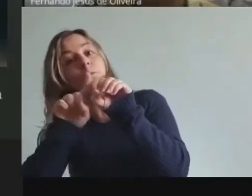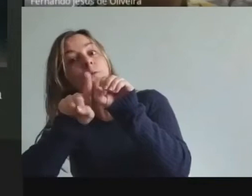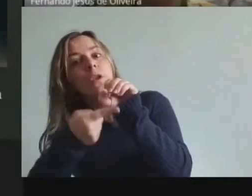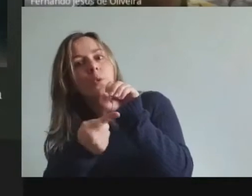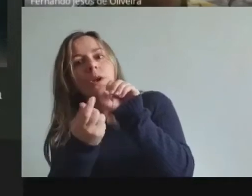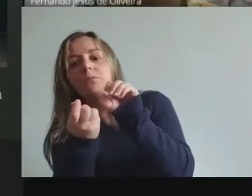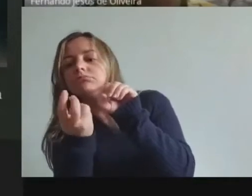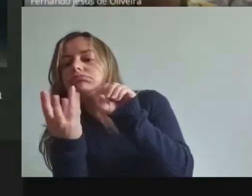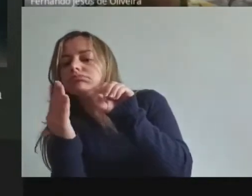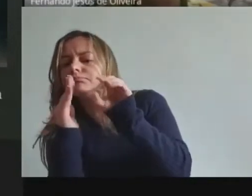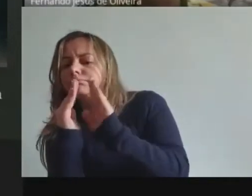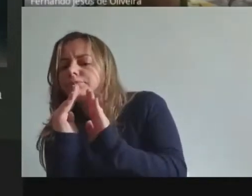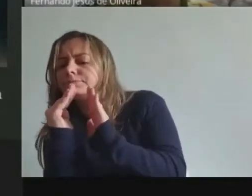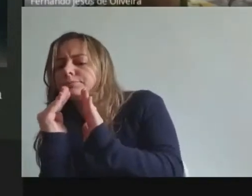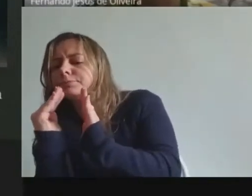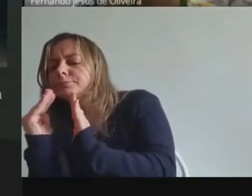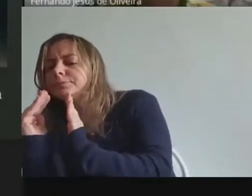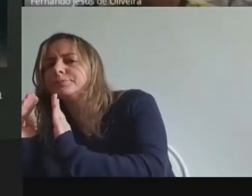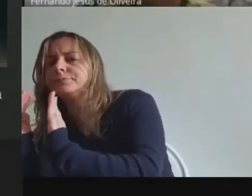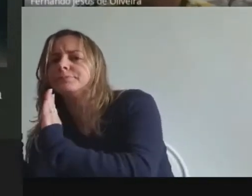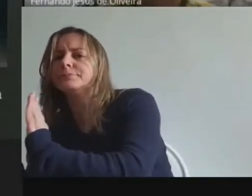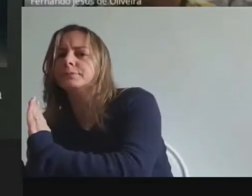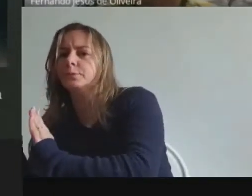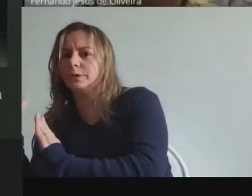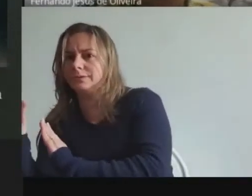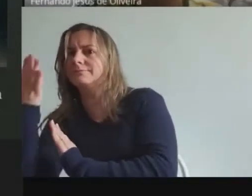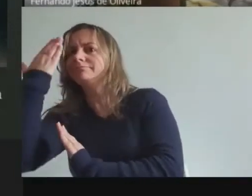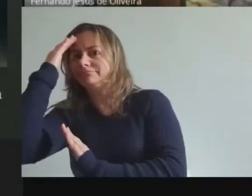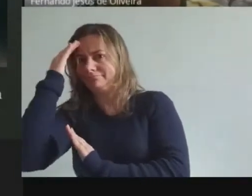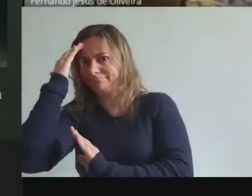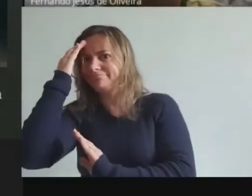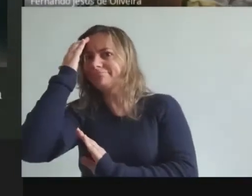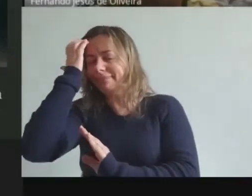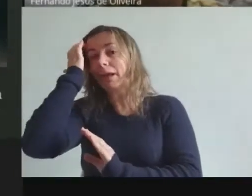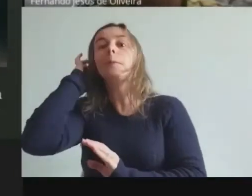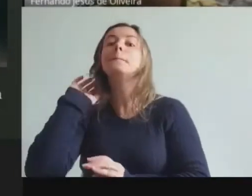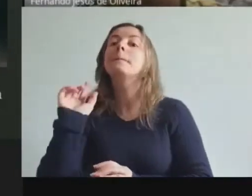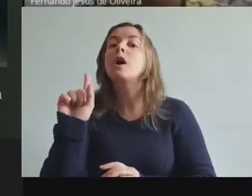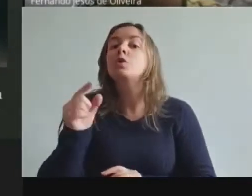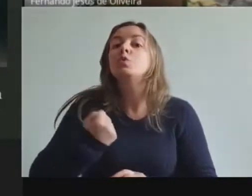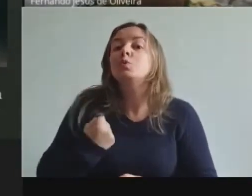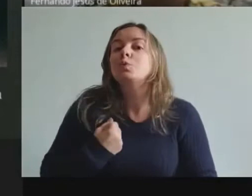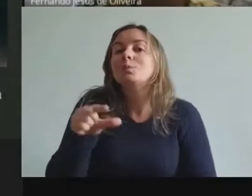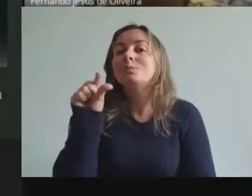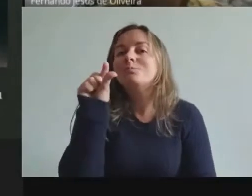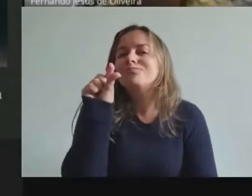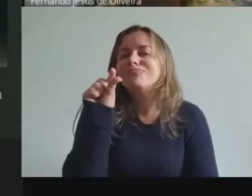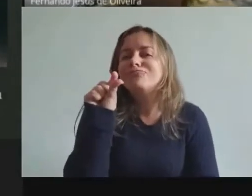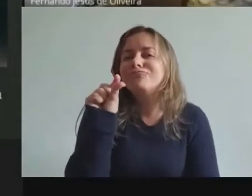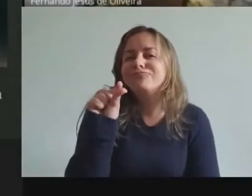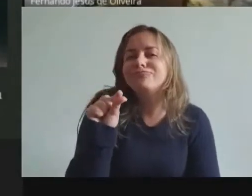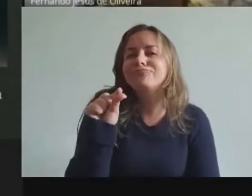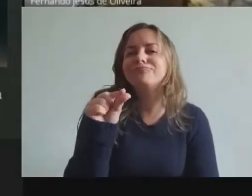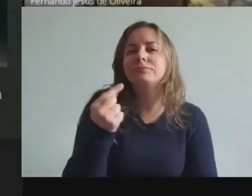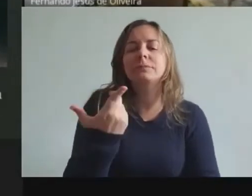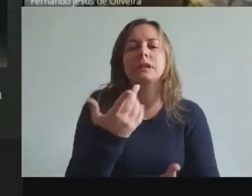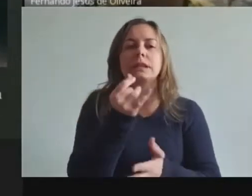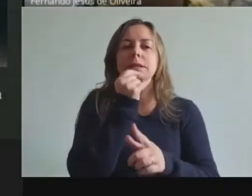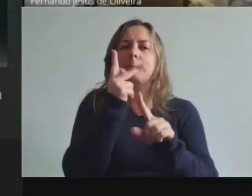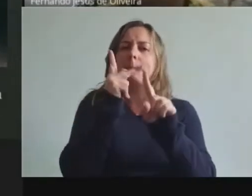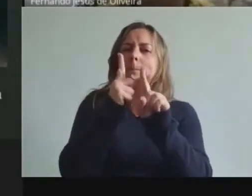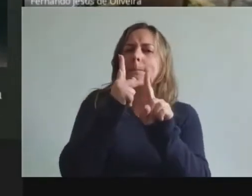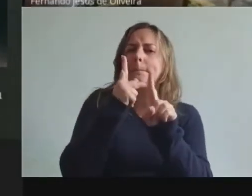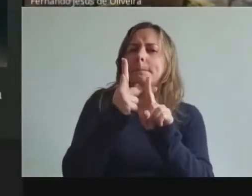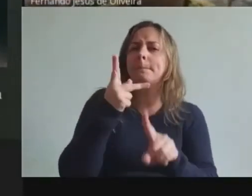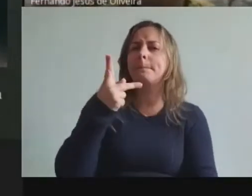né? É muita coisa, né? Ou seja, é pouca coisa, na verdade, não, um número muito pequeno. Mas também nós estamos falando de um próton,